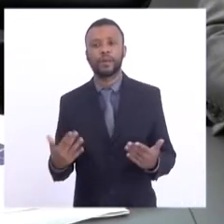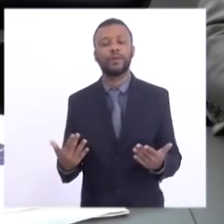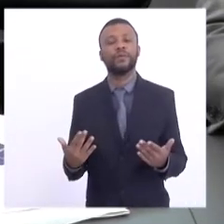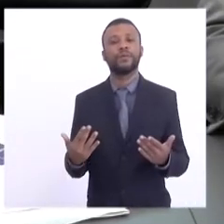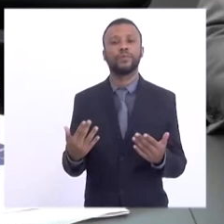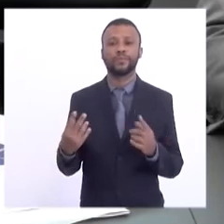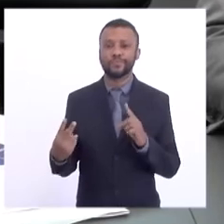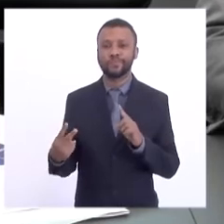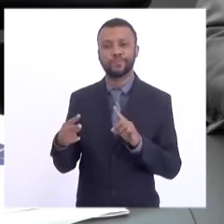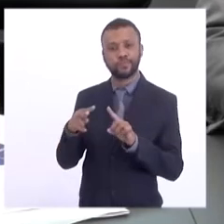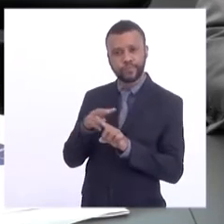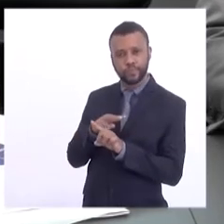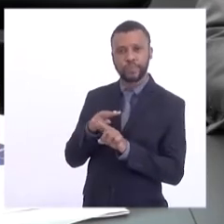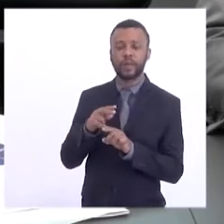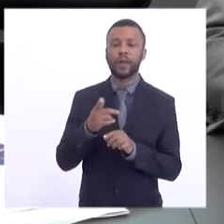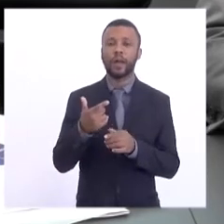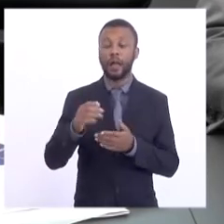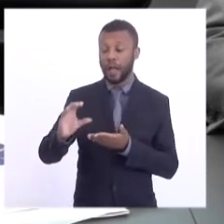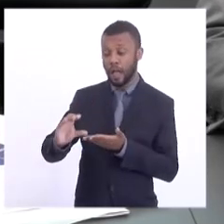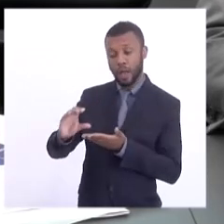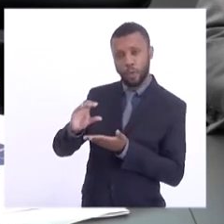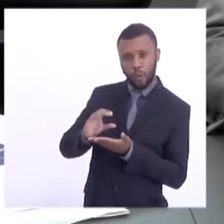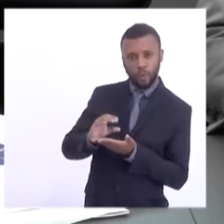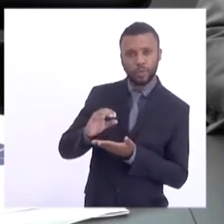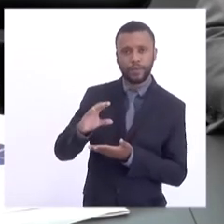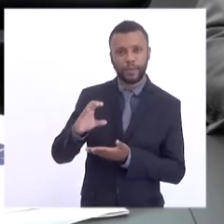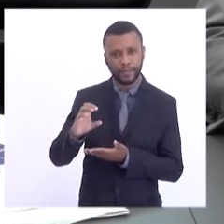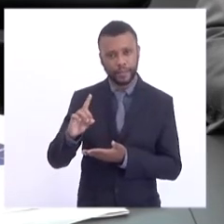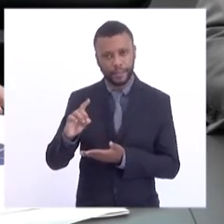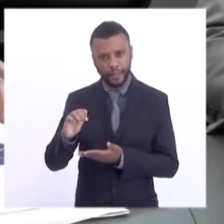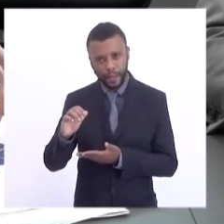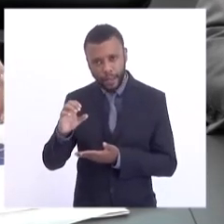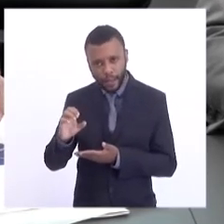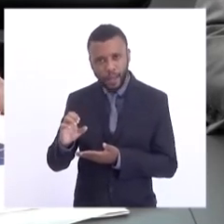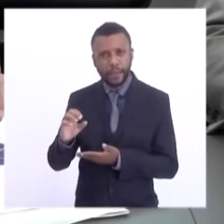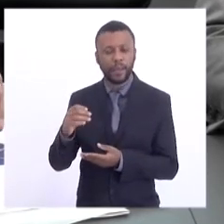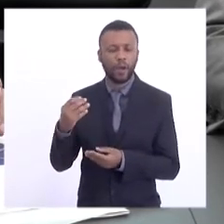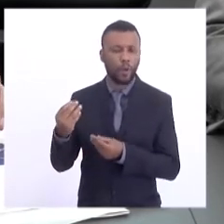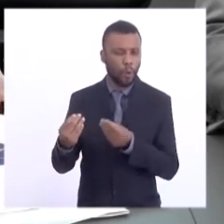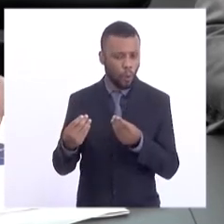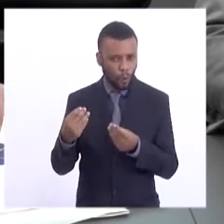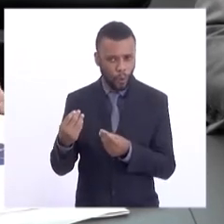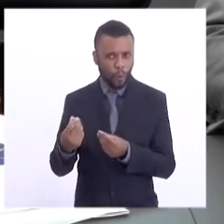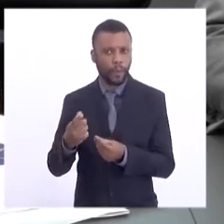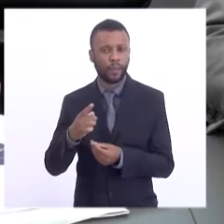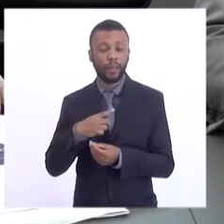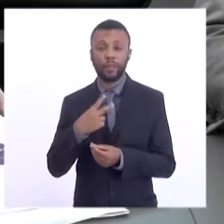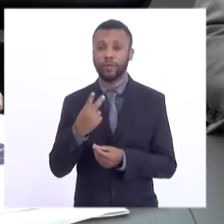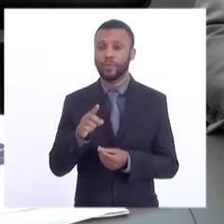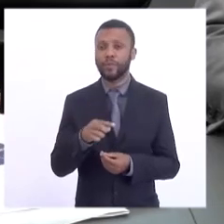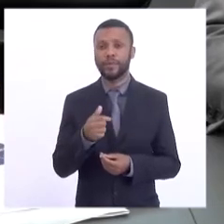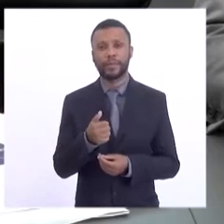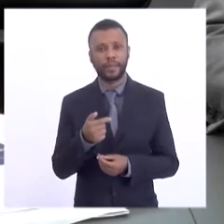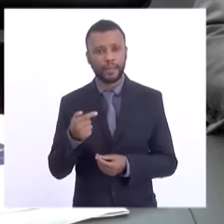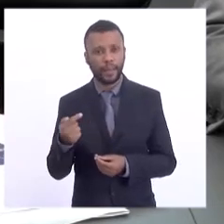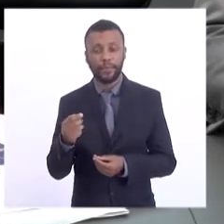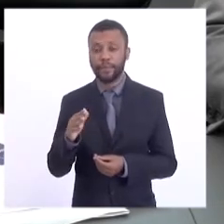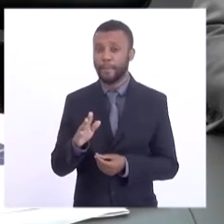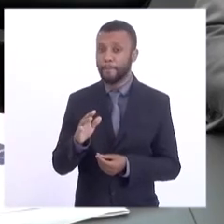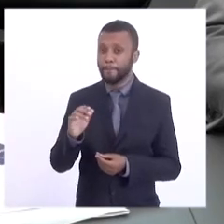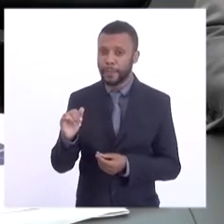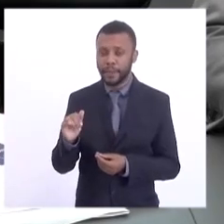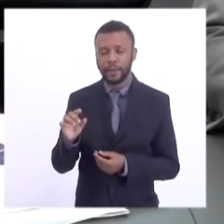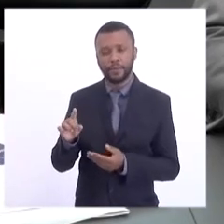indo para o outro lado recursos da Cedae como hoje temos só 2,17 bilhões